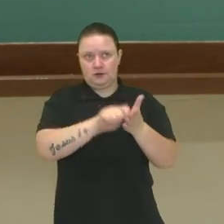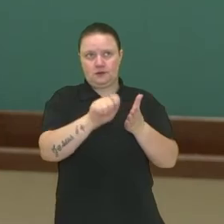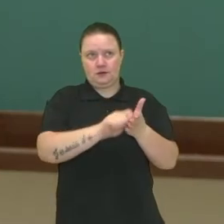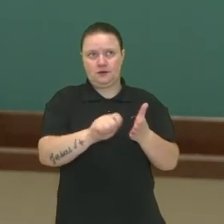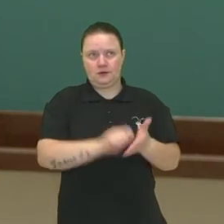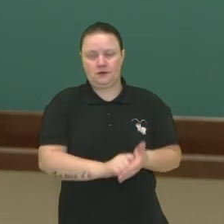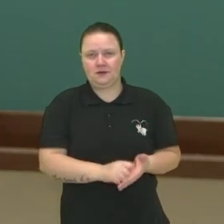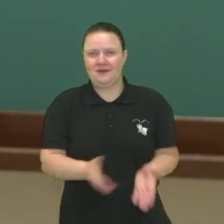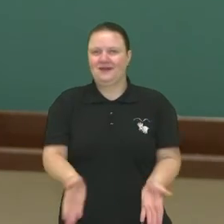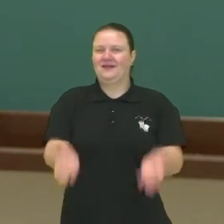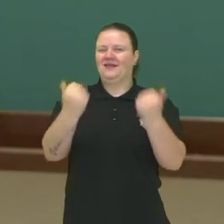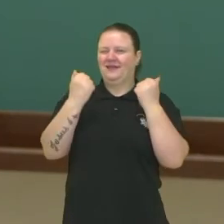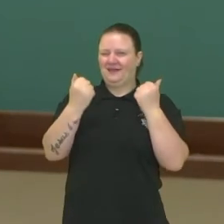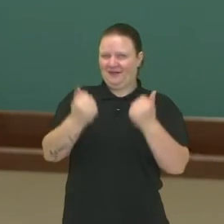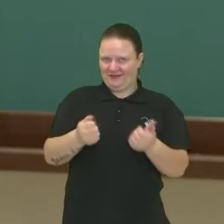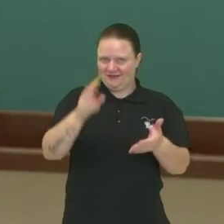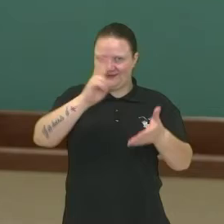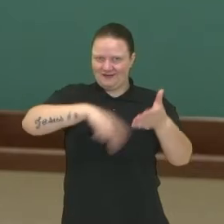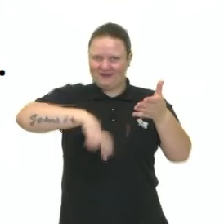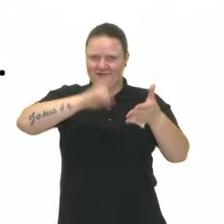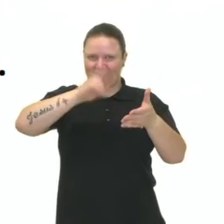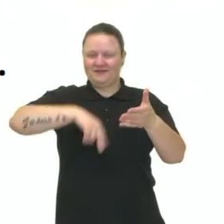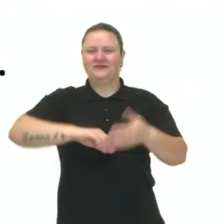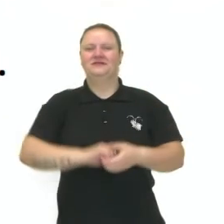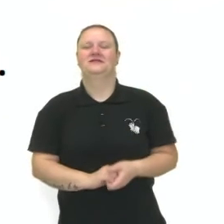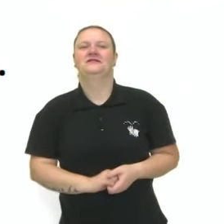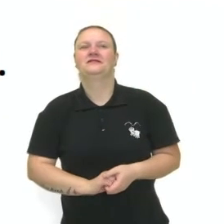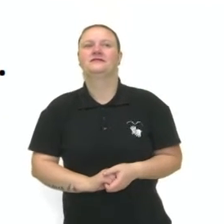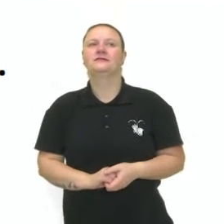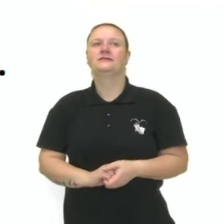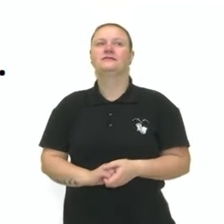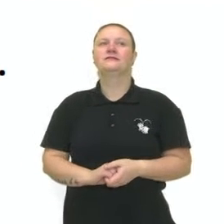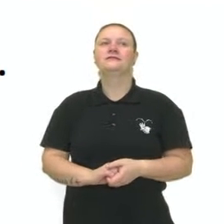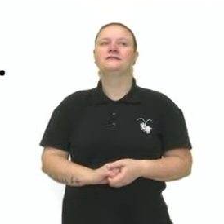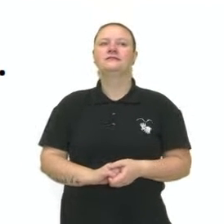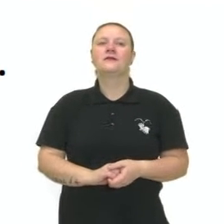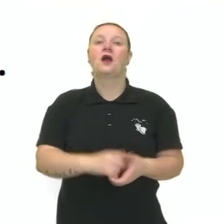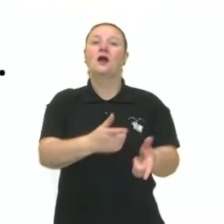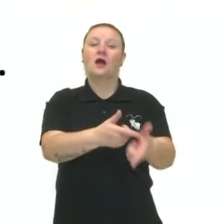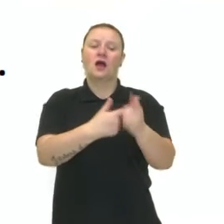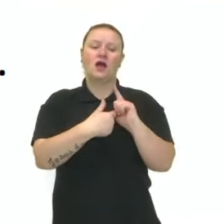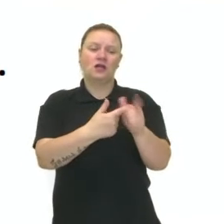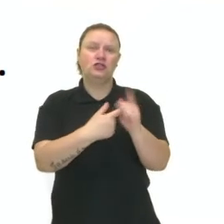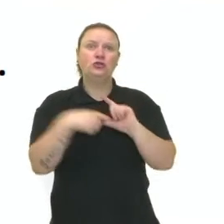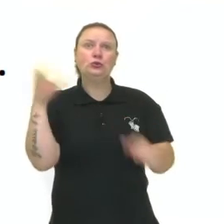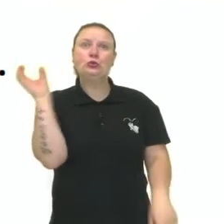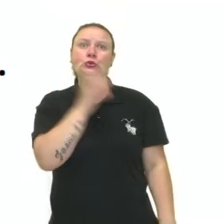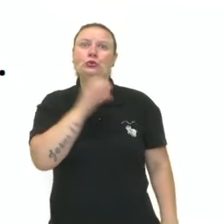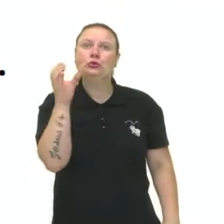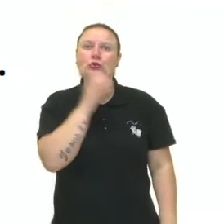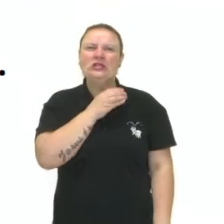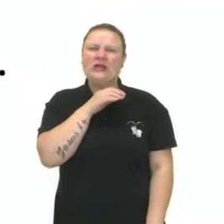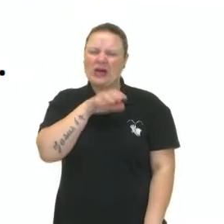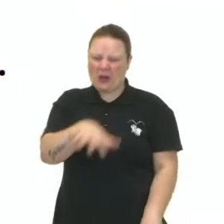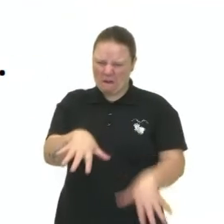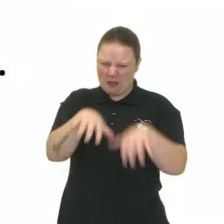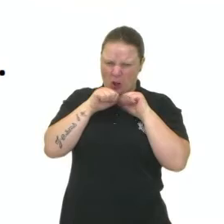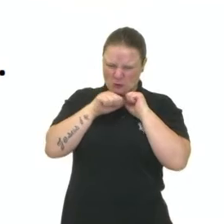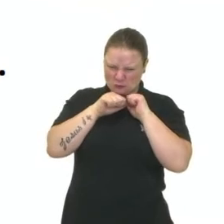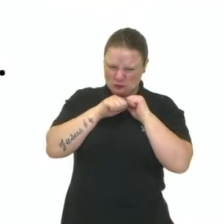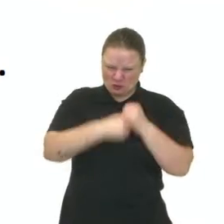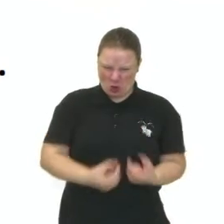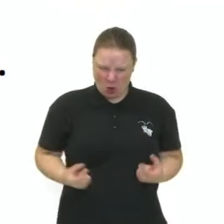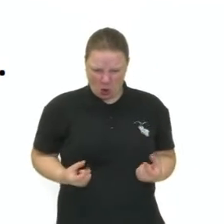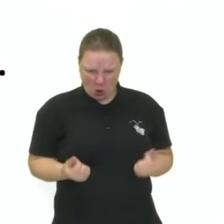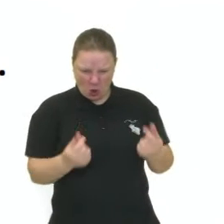Te convido a continuar a leitura conosco. A dívida urgente de hoje são os malditos 400 e tantos mil